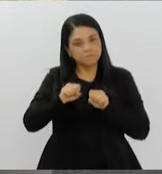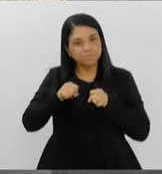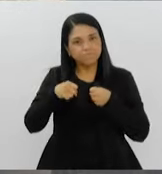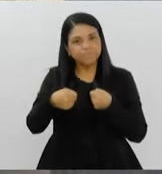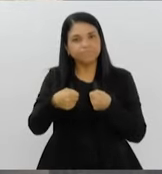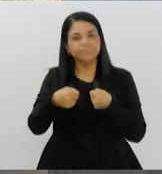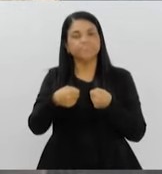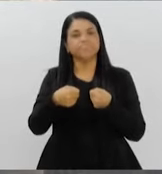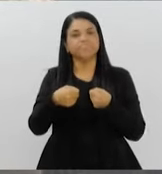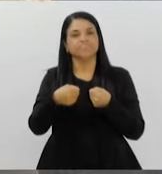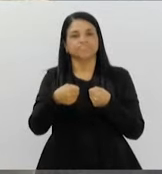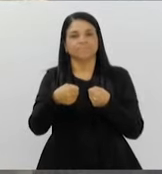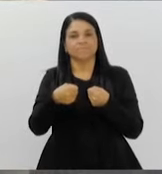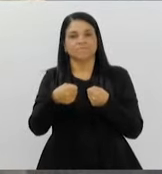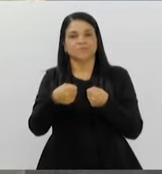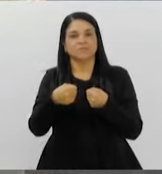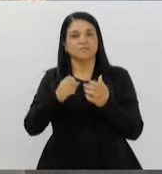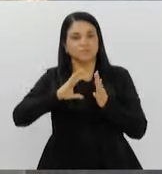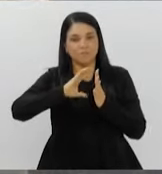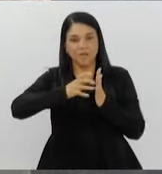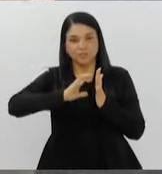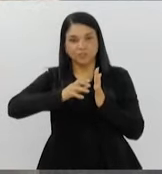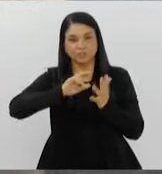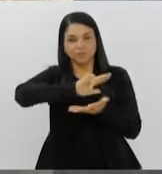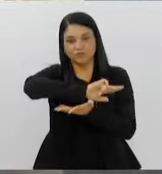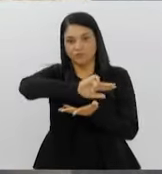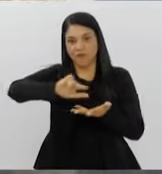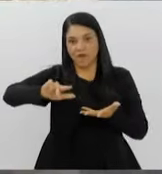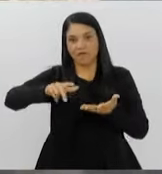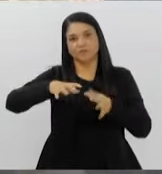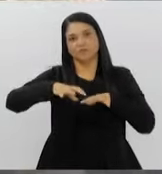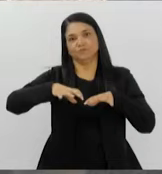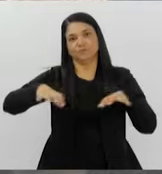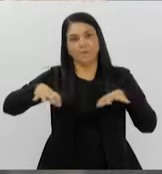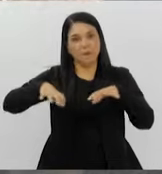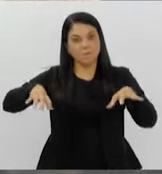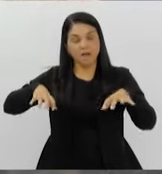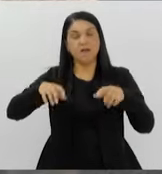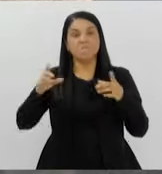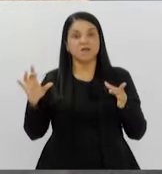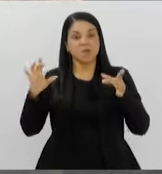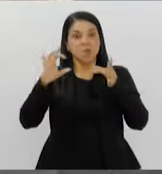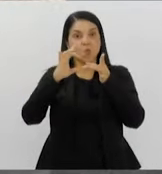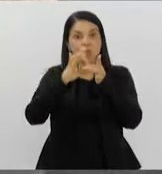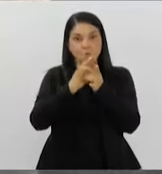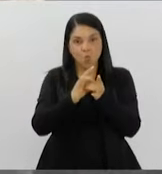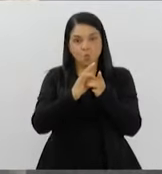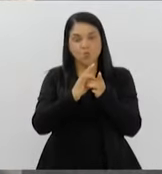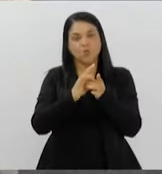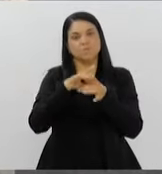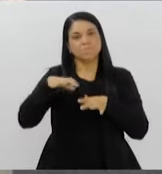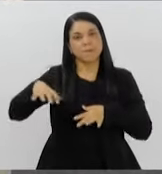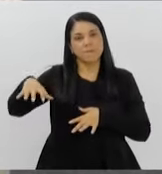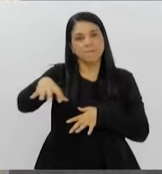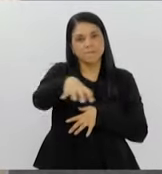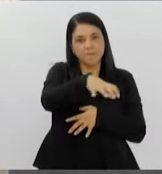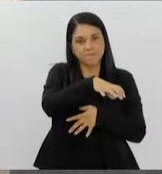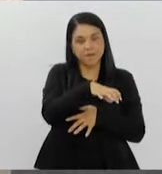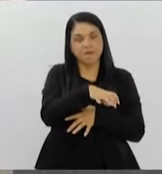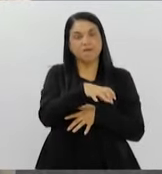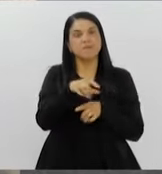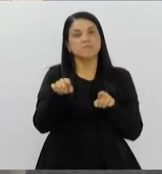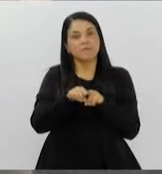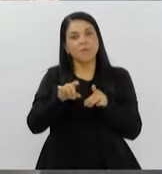apartidária, suprapartidária, e é uma causa que une, né, todos os segmentos e deve também